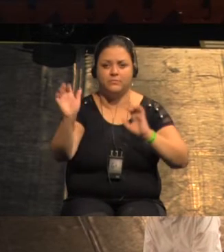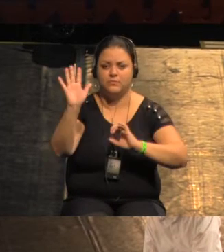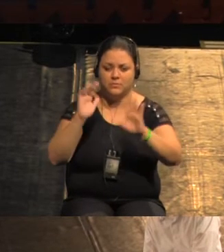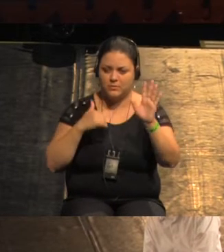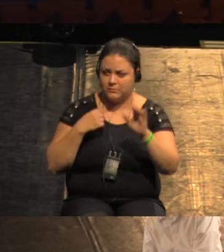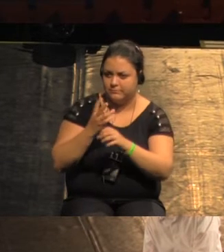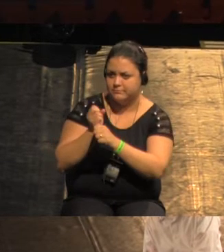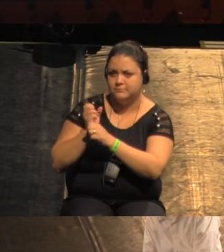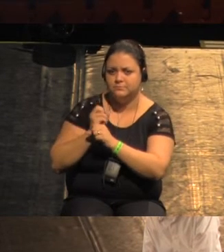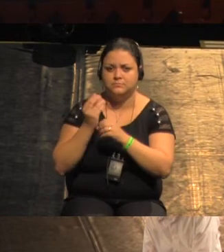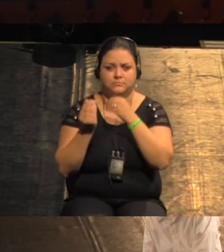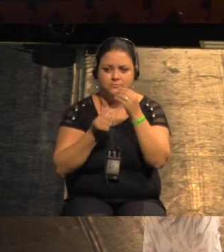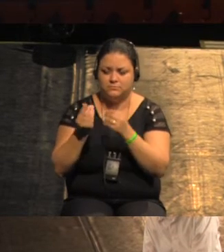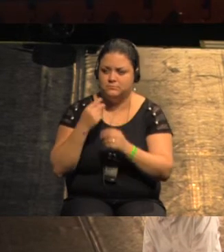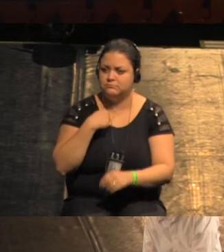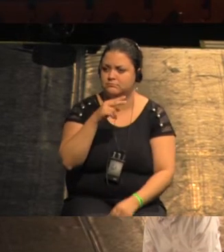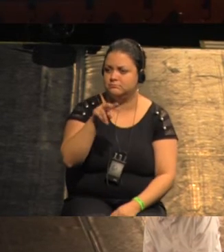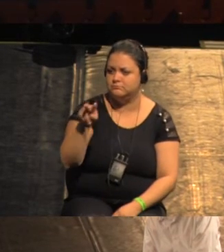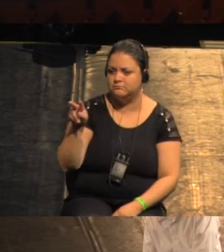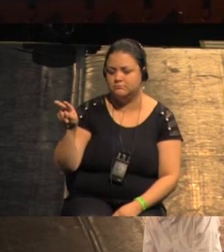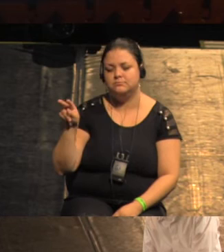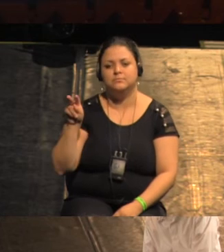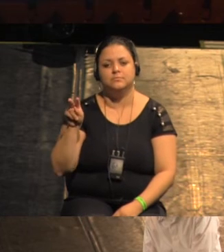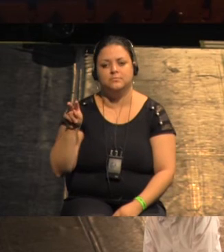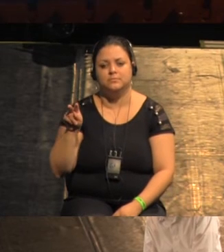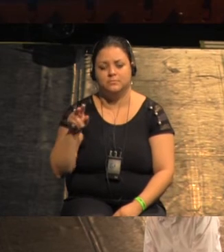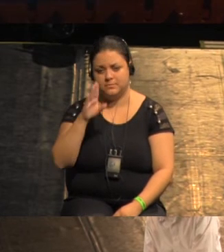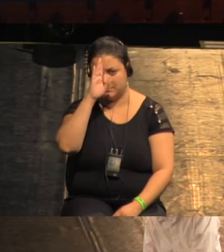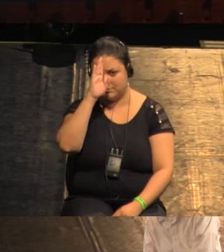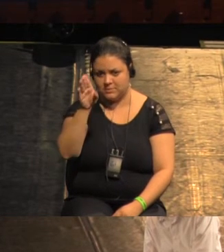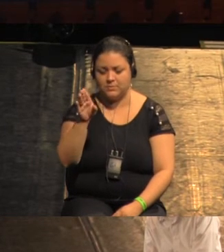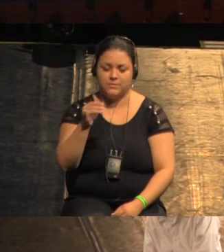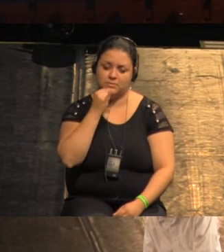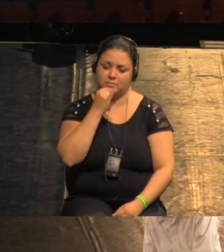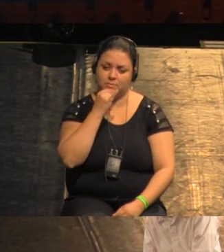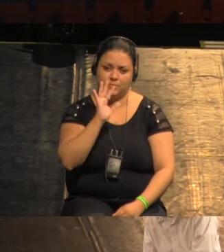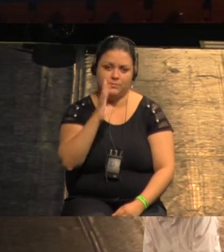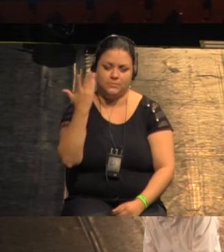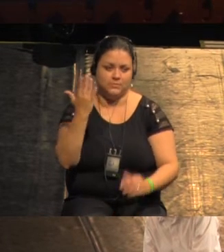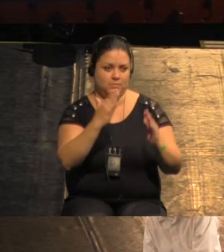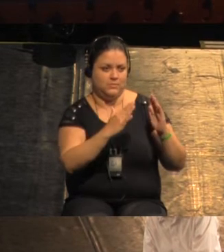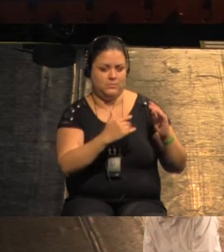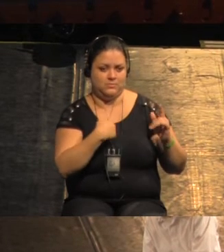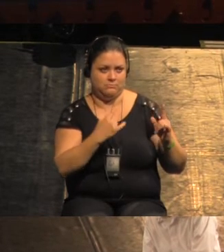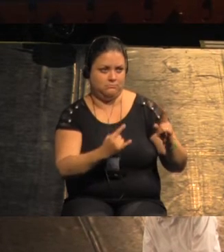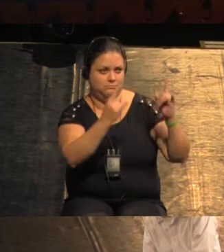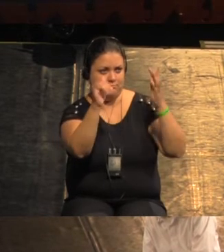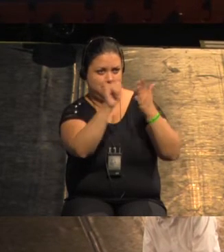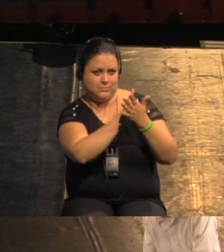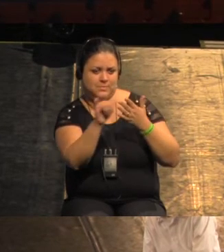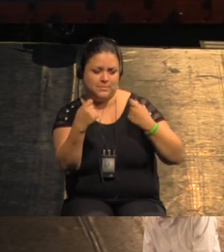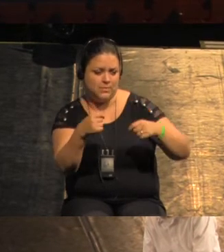inevitável. Agora, aí fica a discussão da expulsão de uma eventual